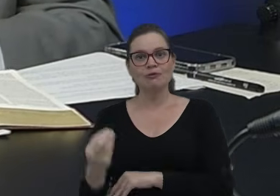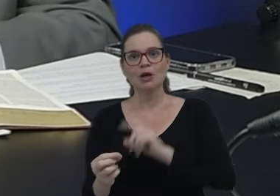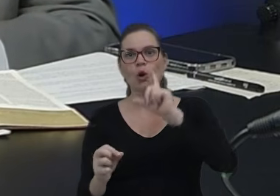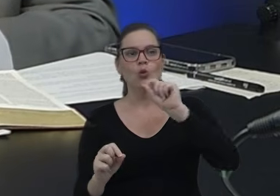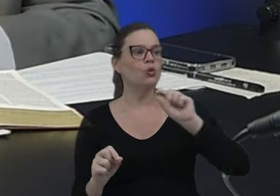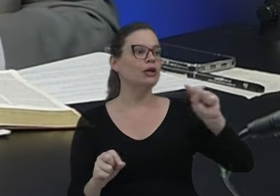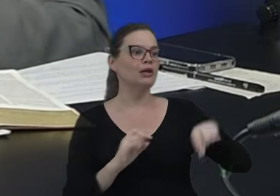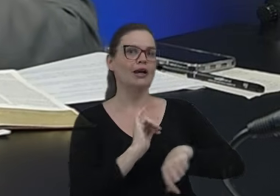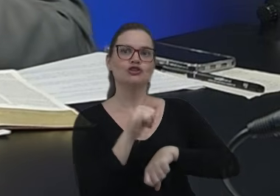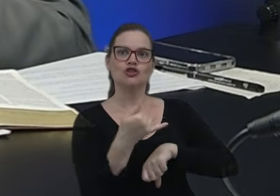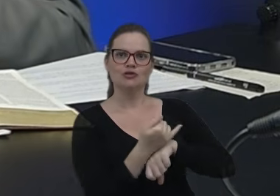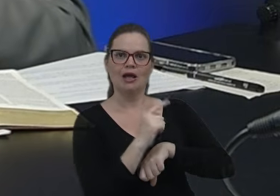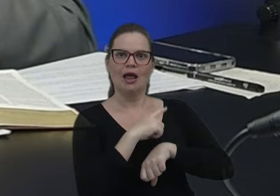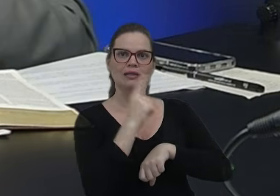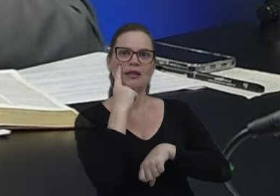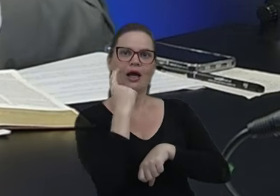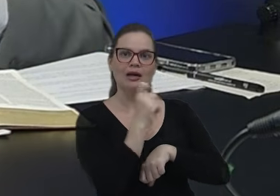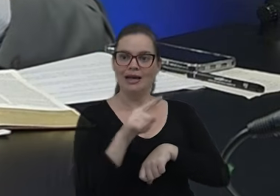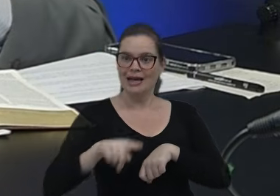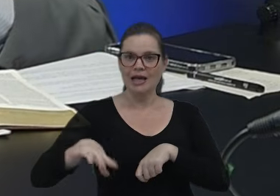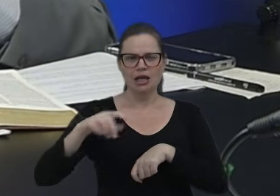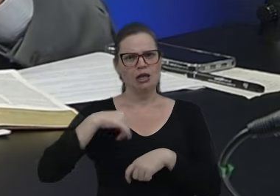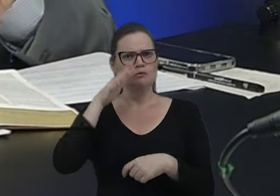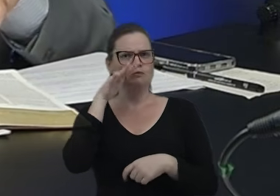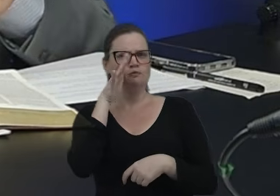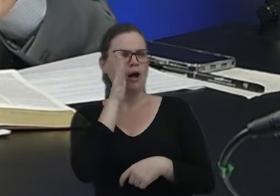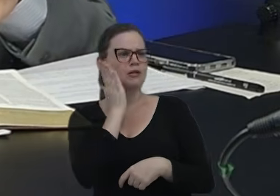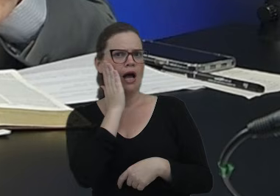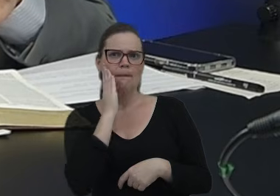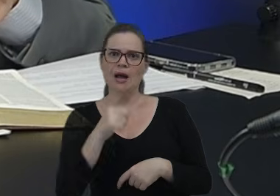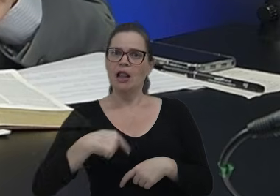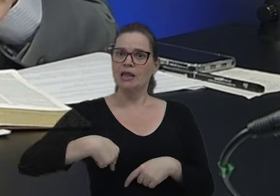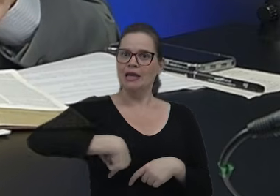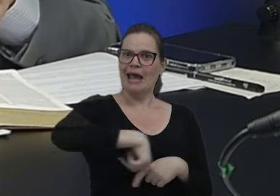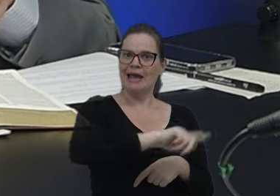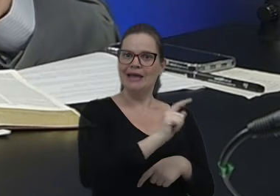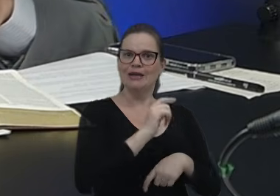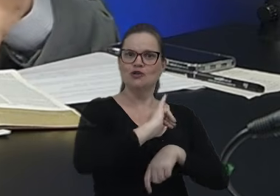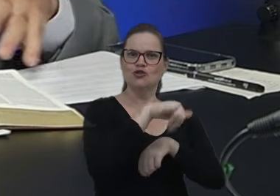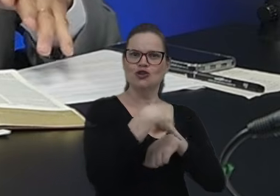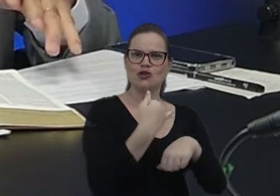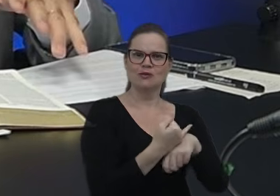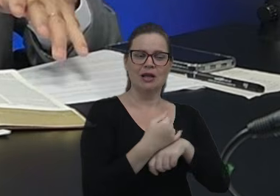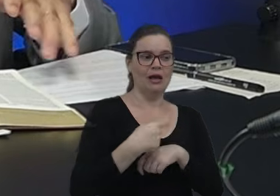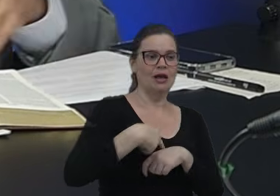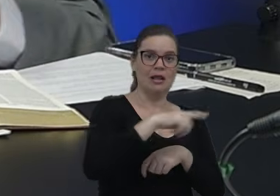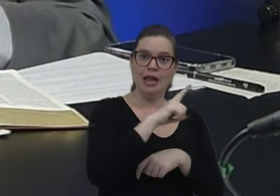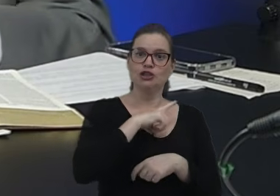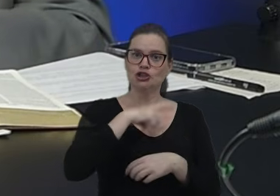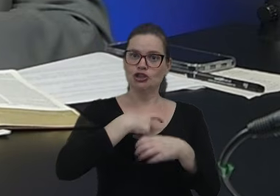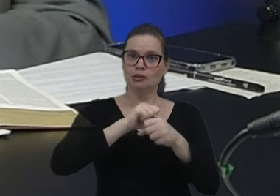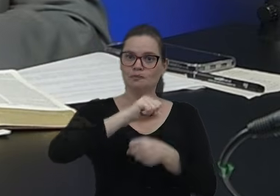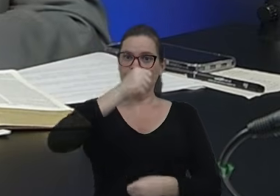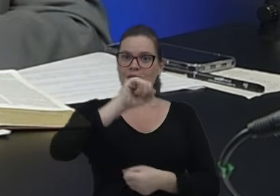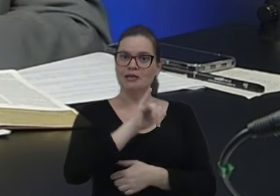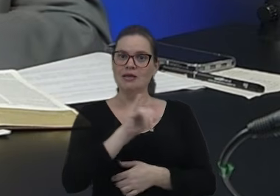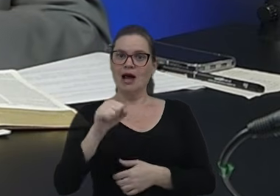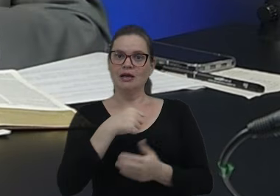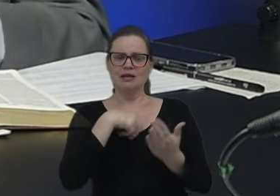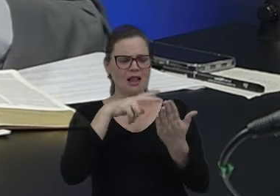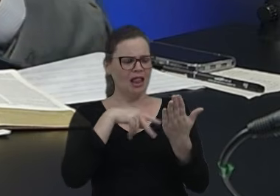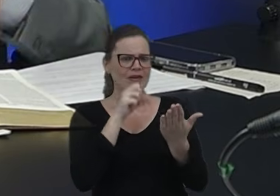Jerusalém. Só que ele ia e voltava vazio. Ele tinha a escritura, mas não